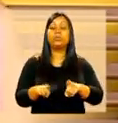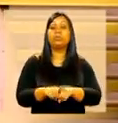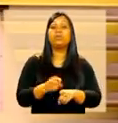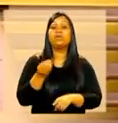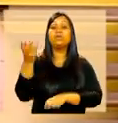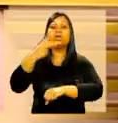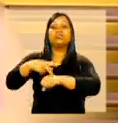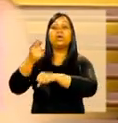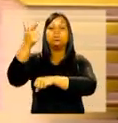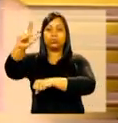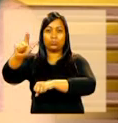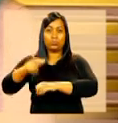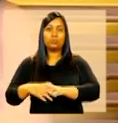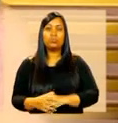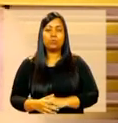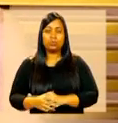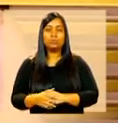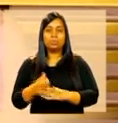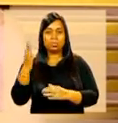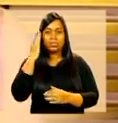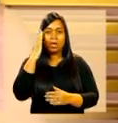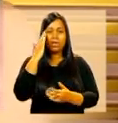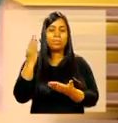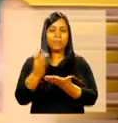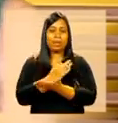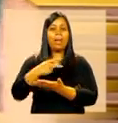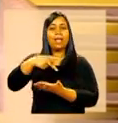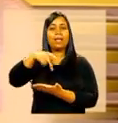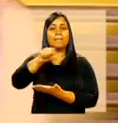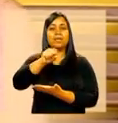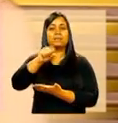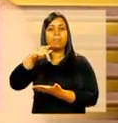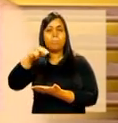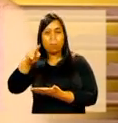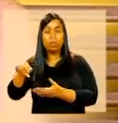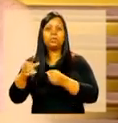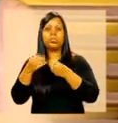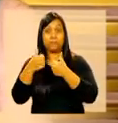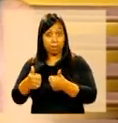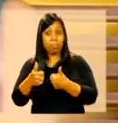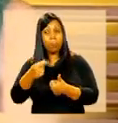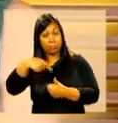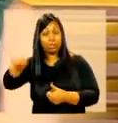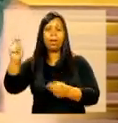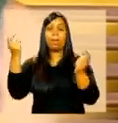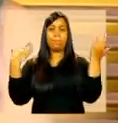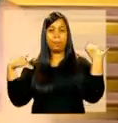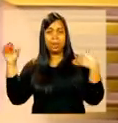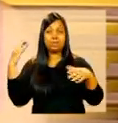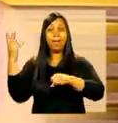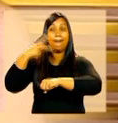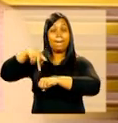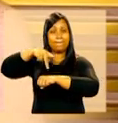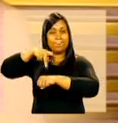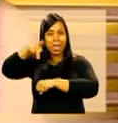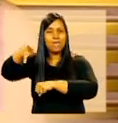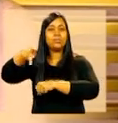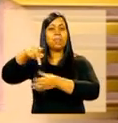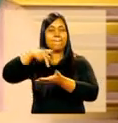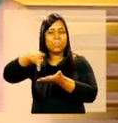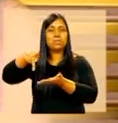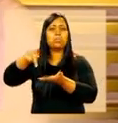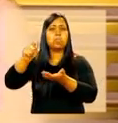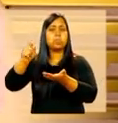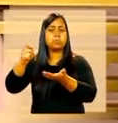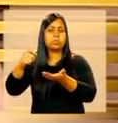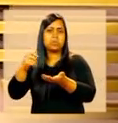viagem internacional, checar o seu passaporte, validade, se ele está válido e se para o país que você está indo, se